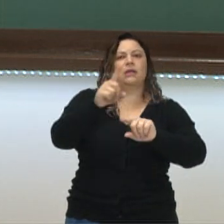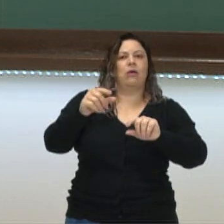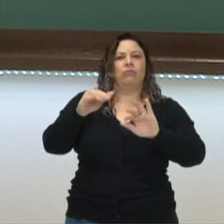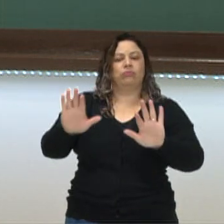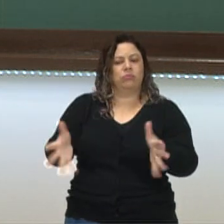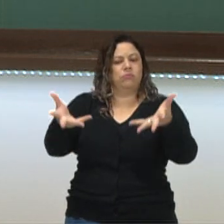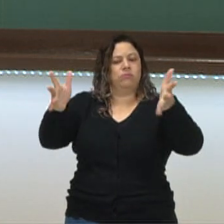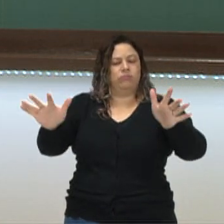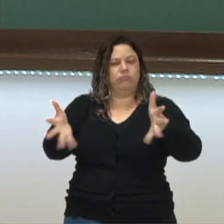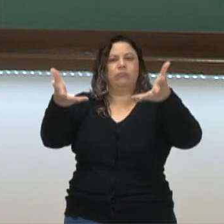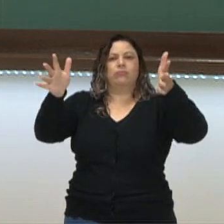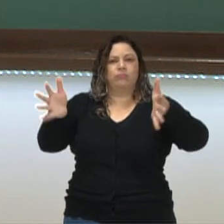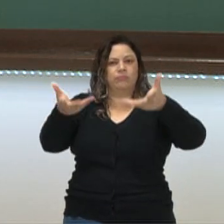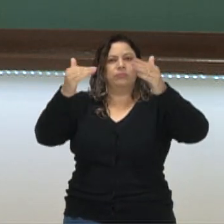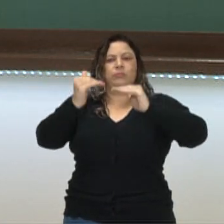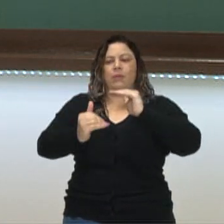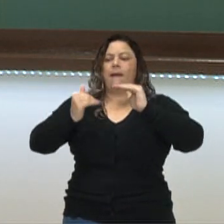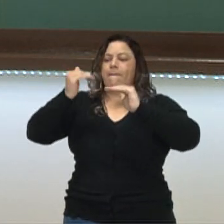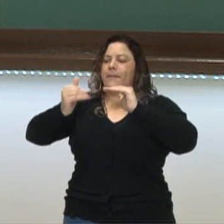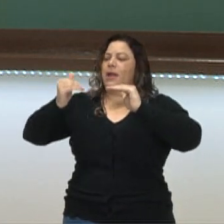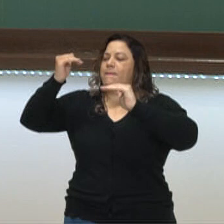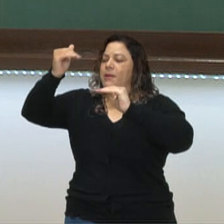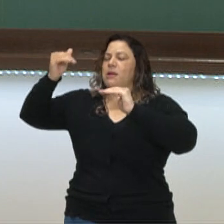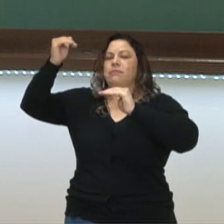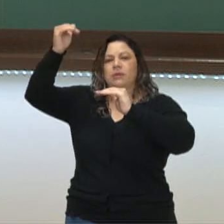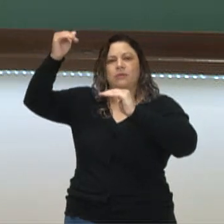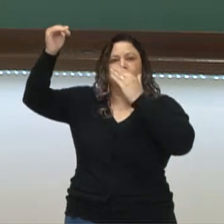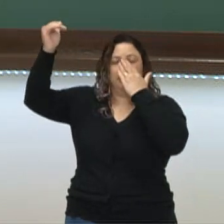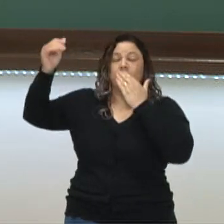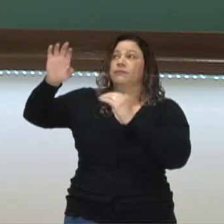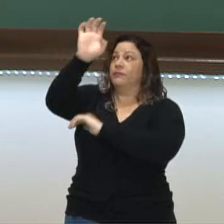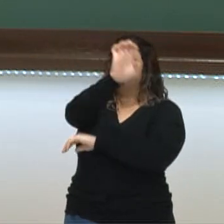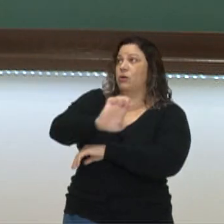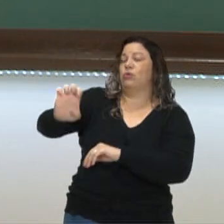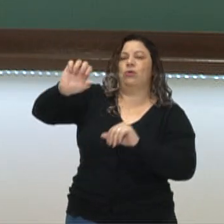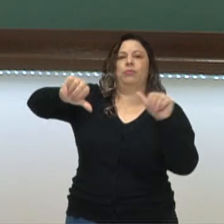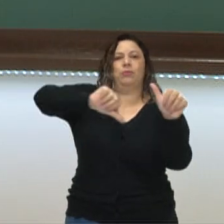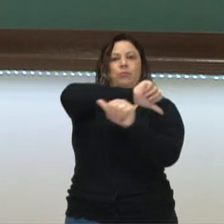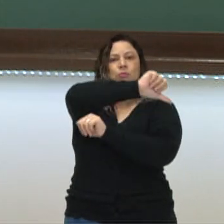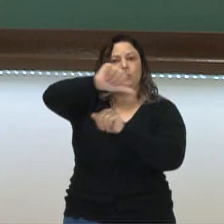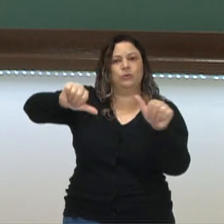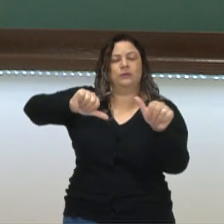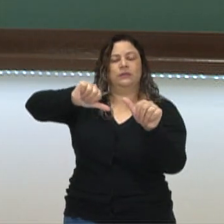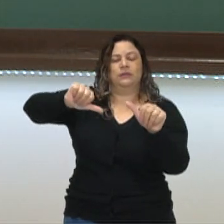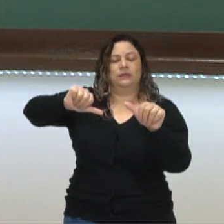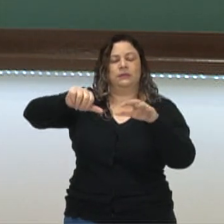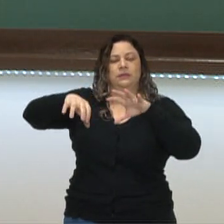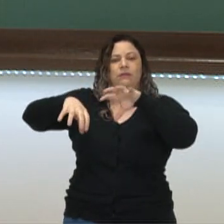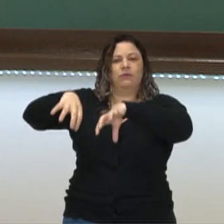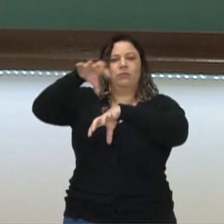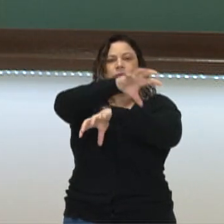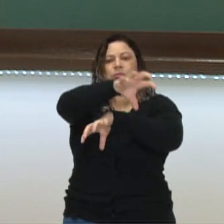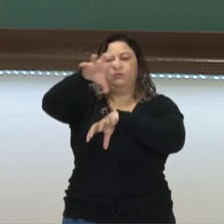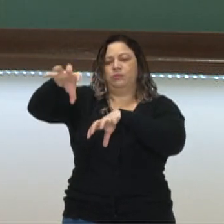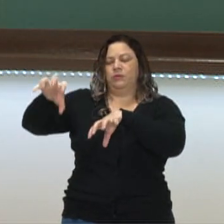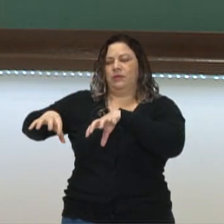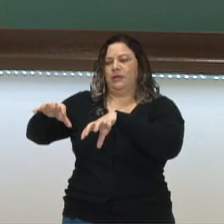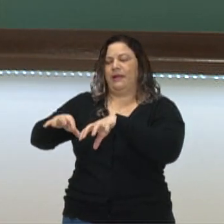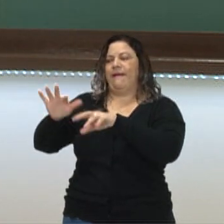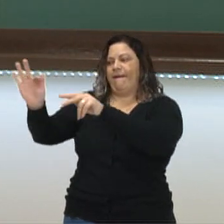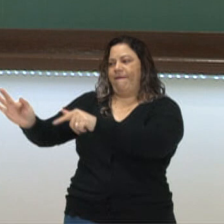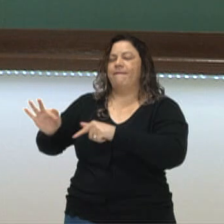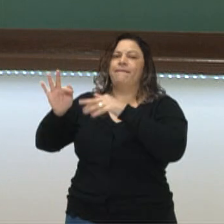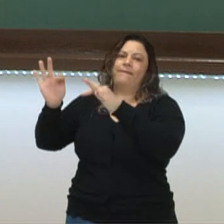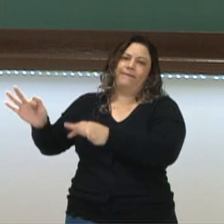se manter. Então agora a Europa vai sofrer uma mudança, vai se tornar feudal e, no entanto, a igreja vai estar ali, amparando,